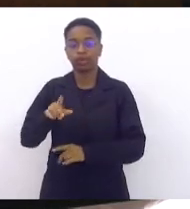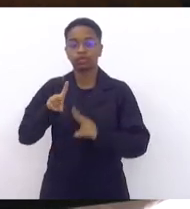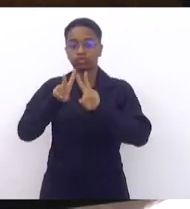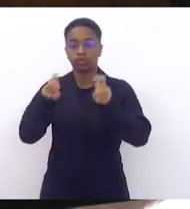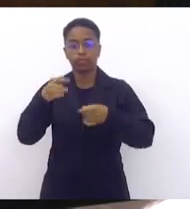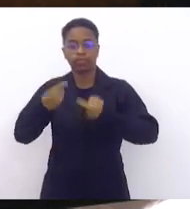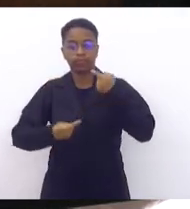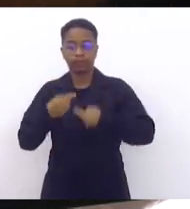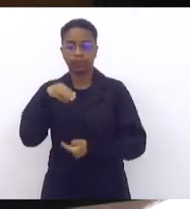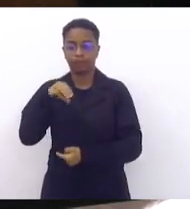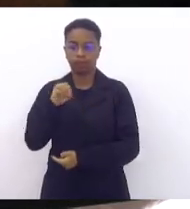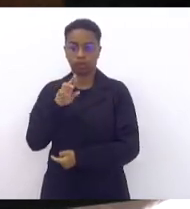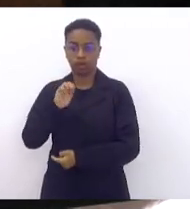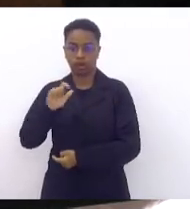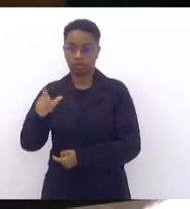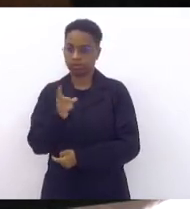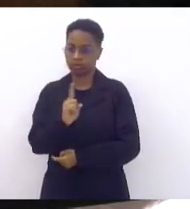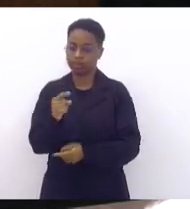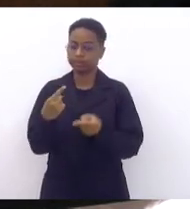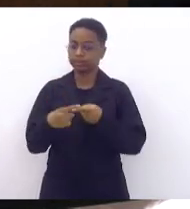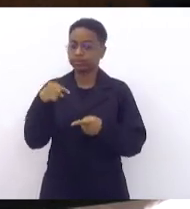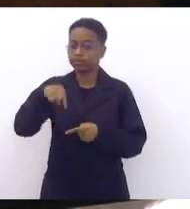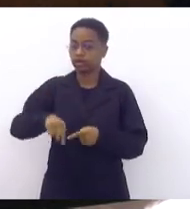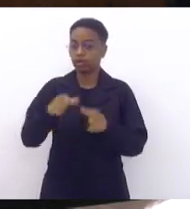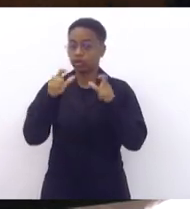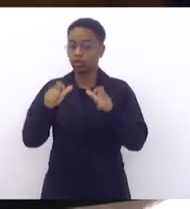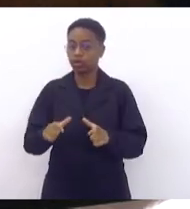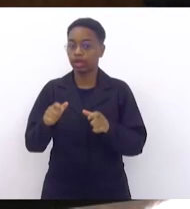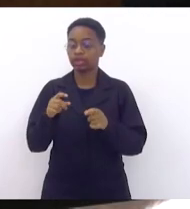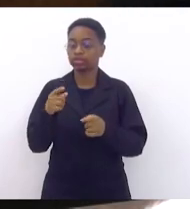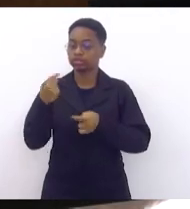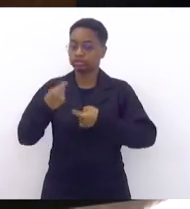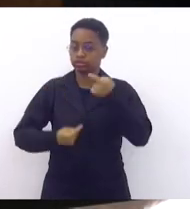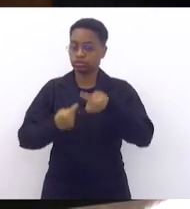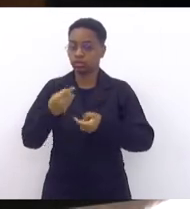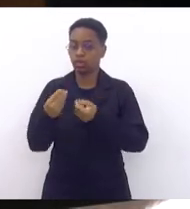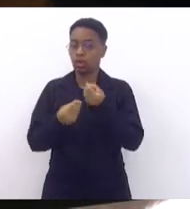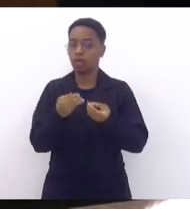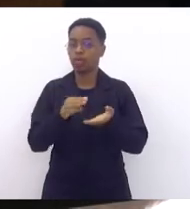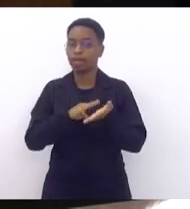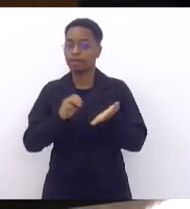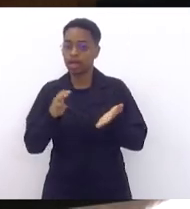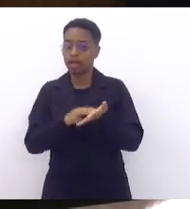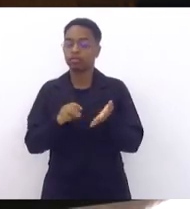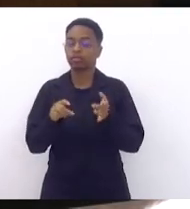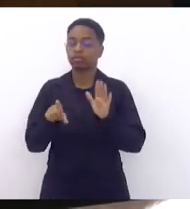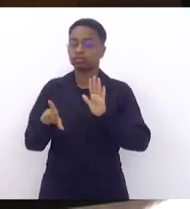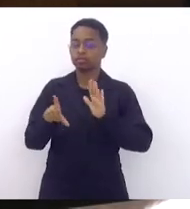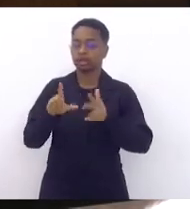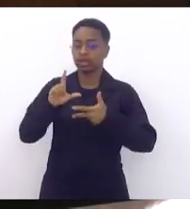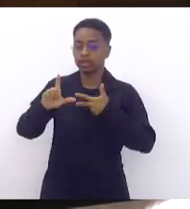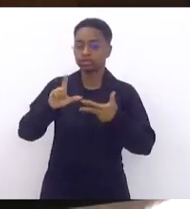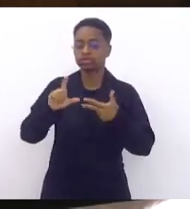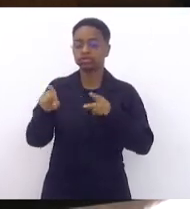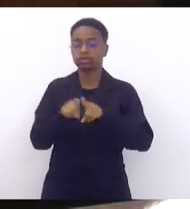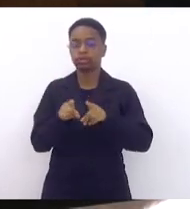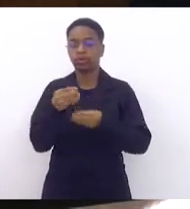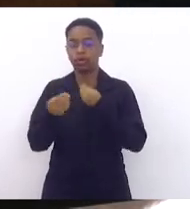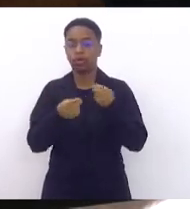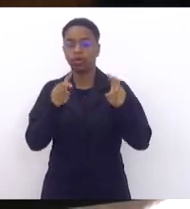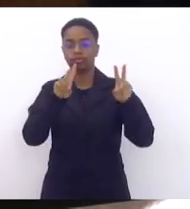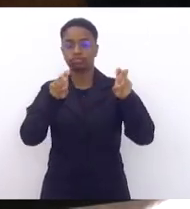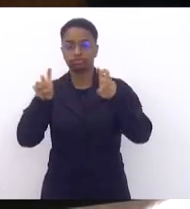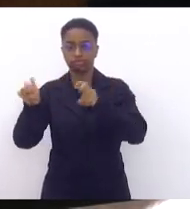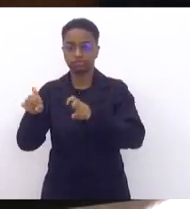moral. Aqui no Parlamento é o espaço do debate do método legislativo, da matéria,